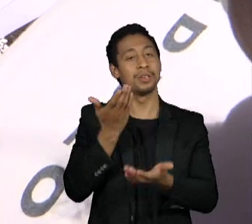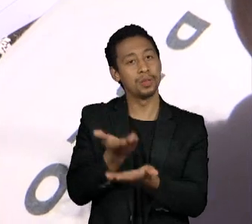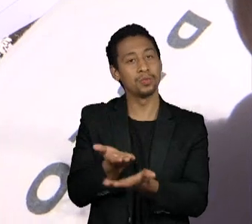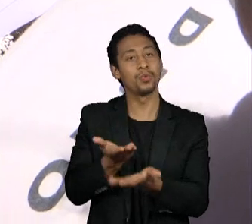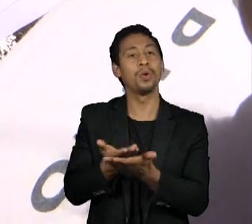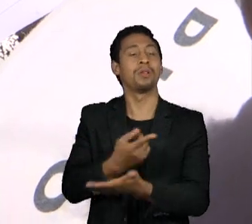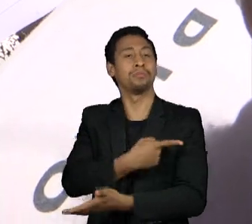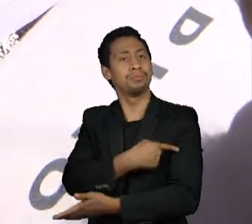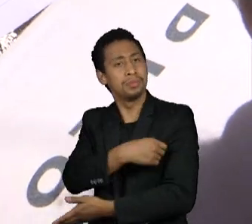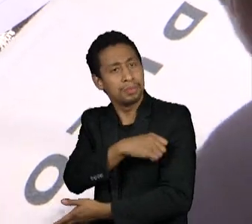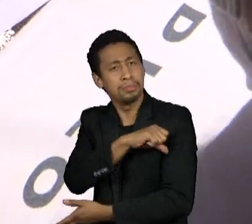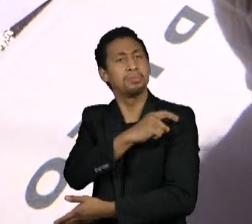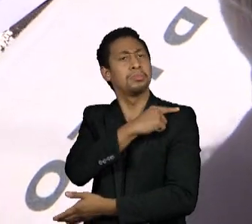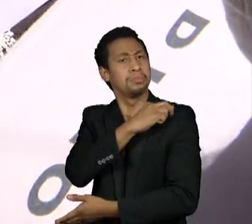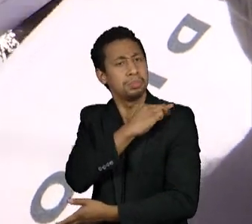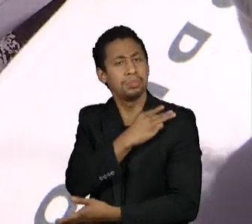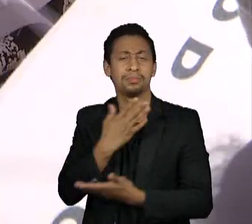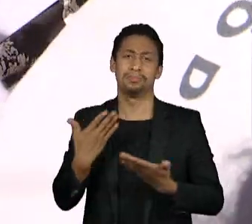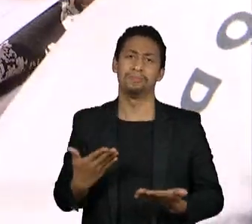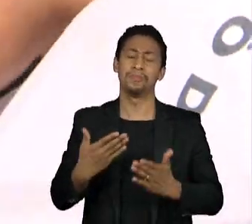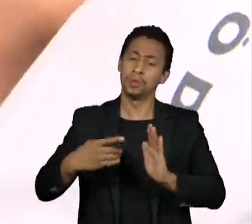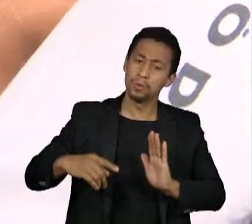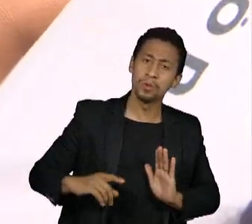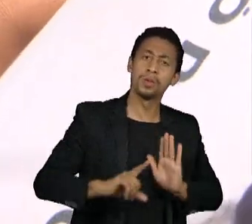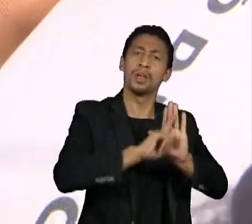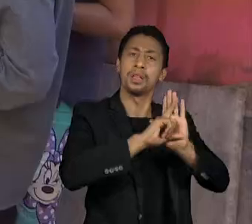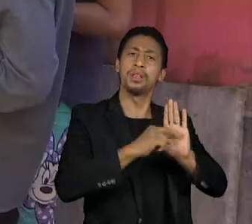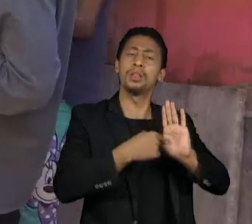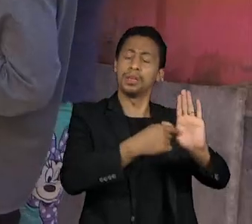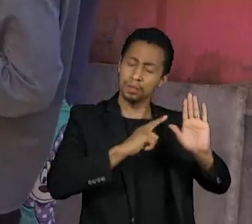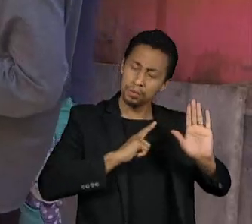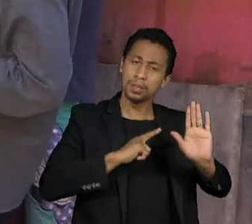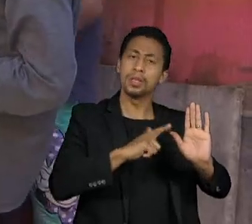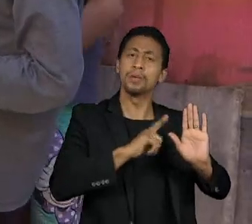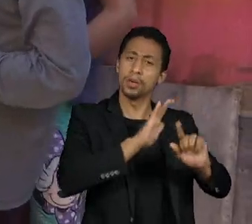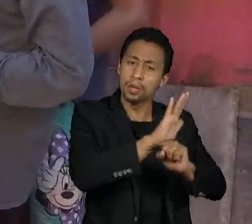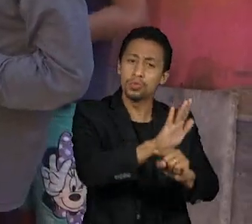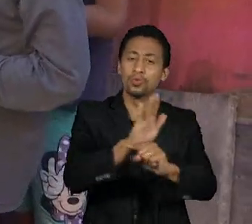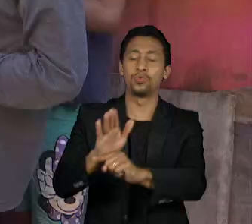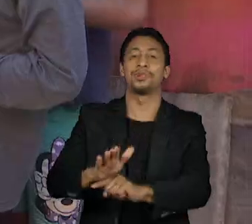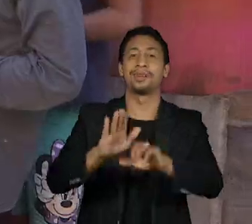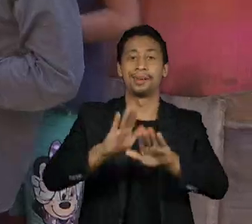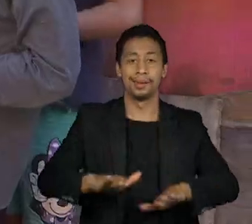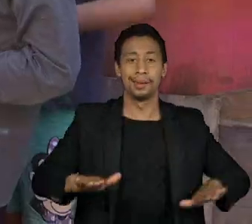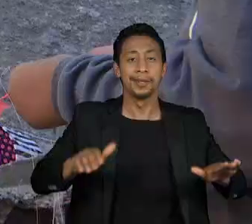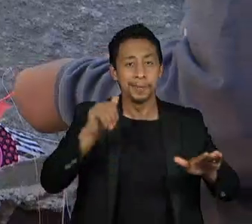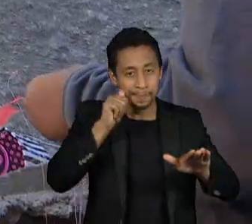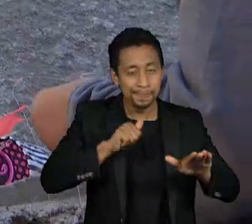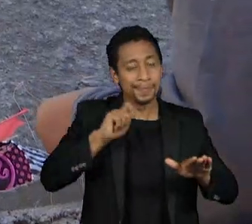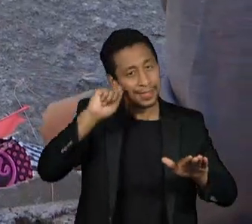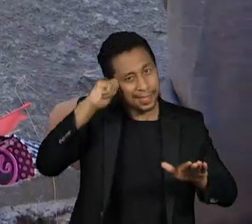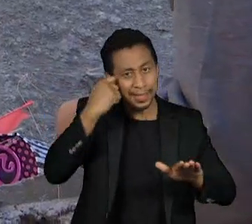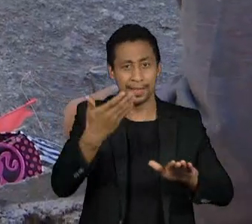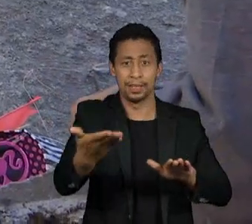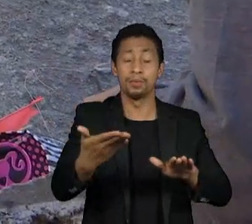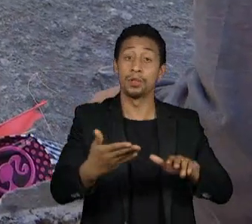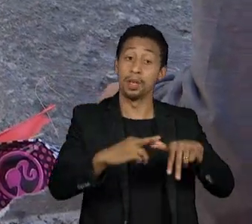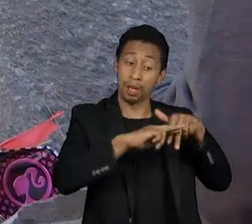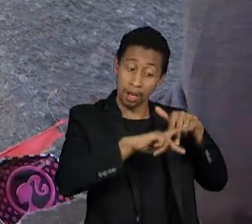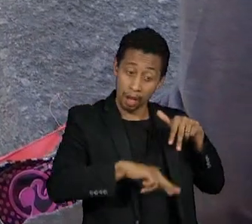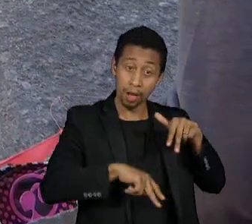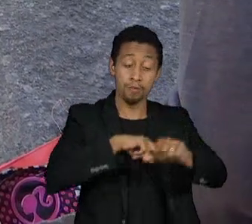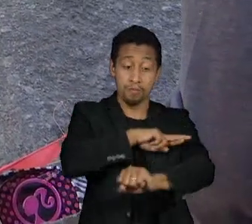elaboração de uma agenda comprometida com a justiça social em favor das meninas negras, para que raça e gênero